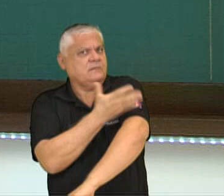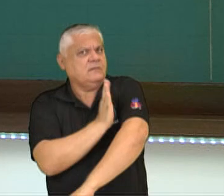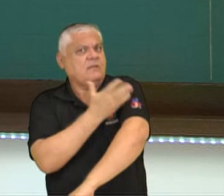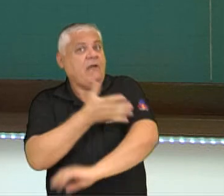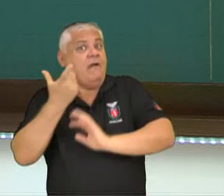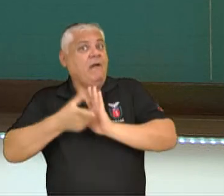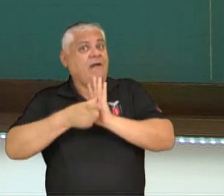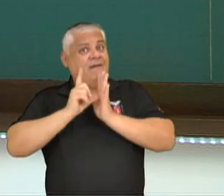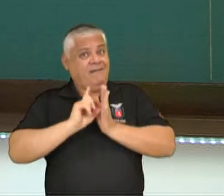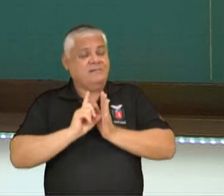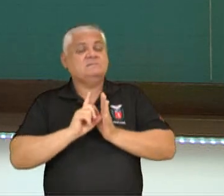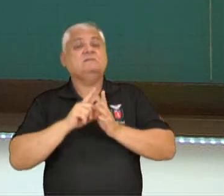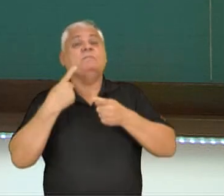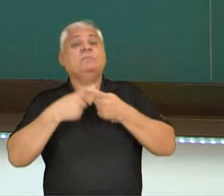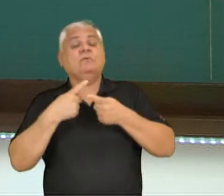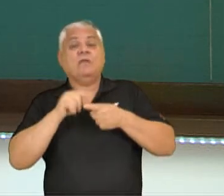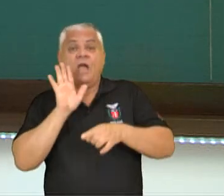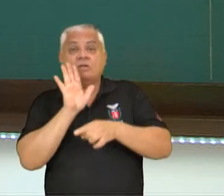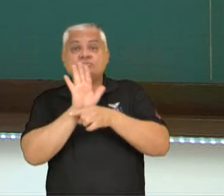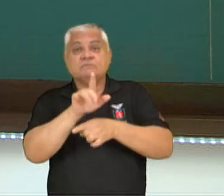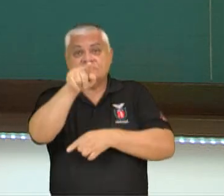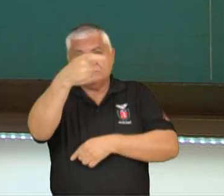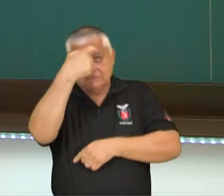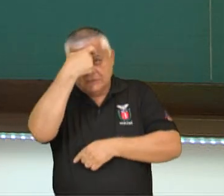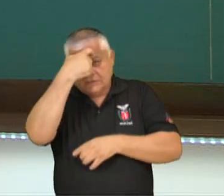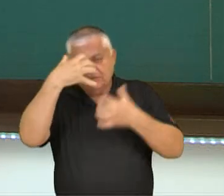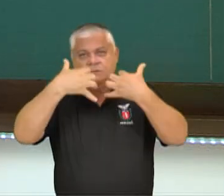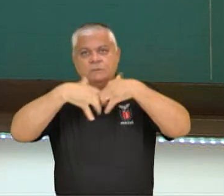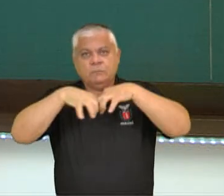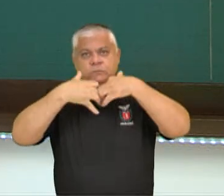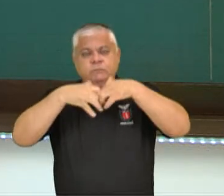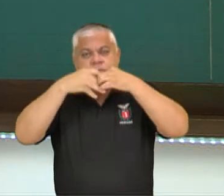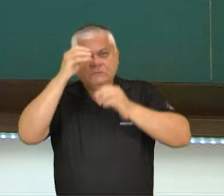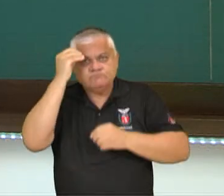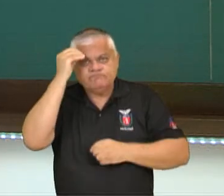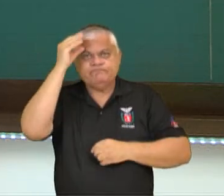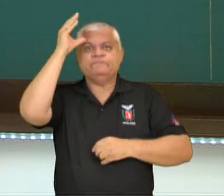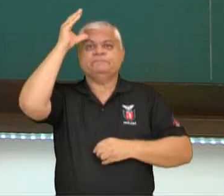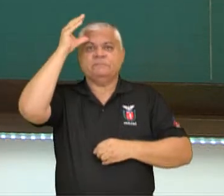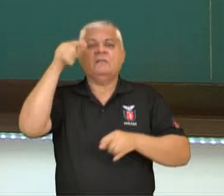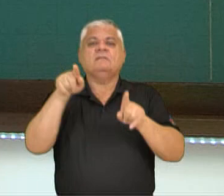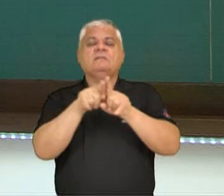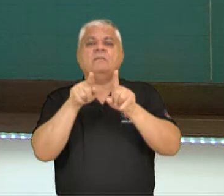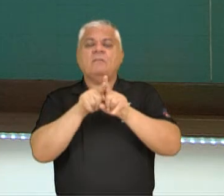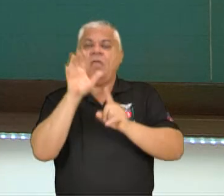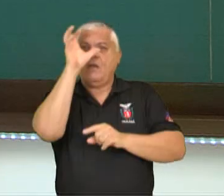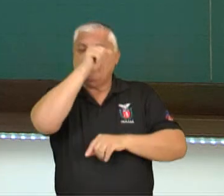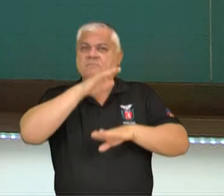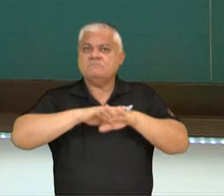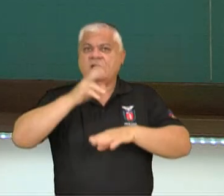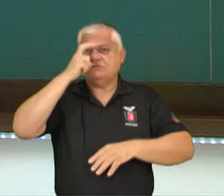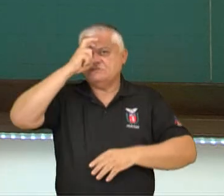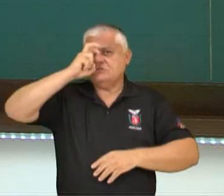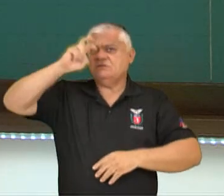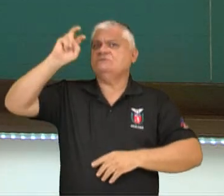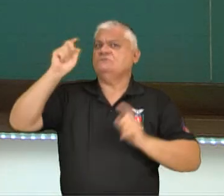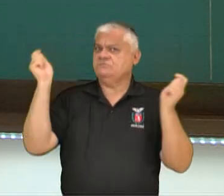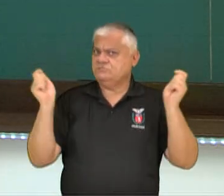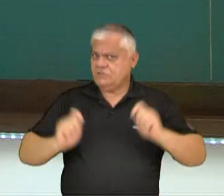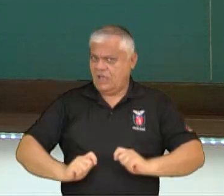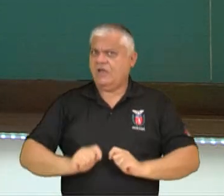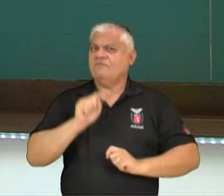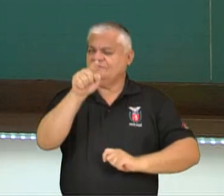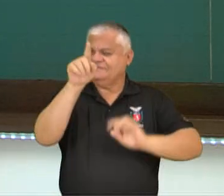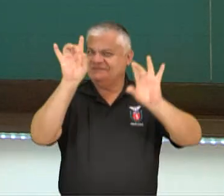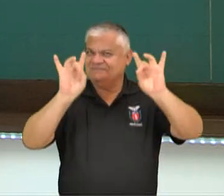correção, porque isso com certeza ajuda a enriquecer o intelecto, né, e faz com que vocês se tornem mais inteligentes. Por isso vocês são